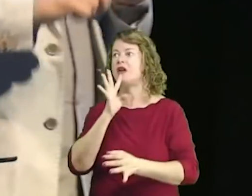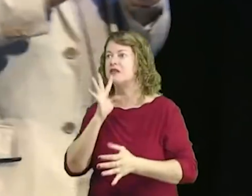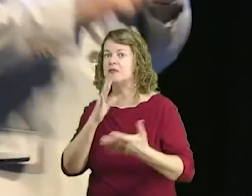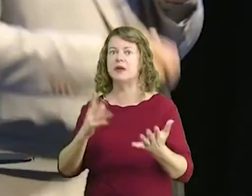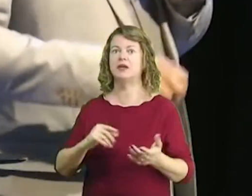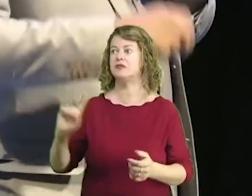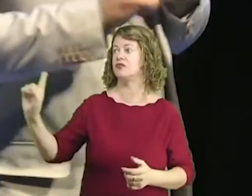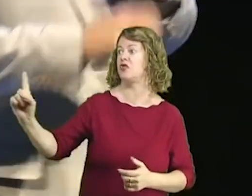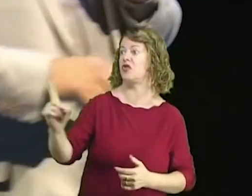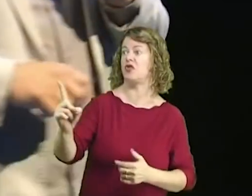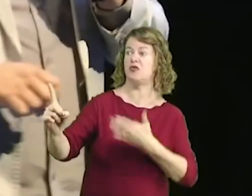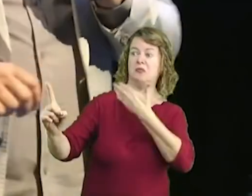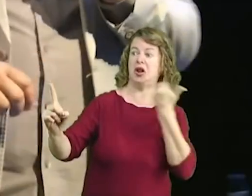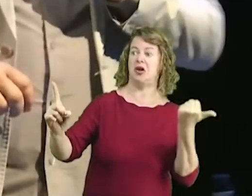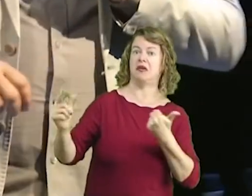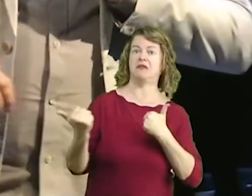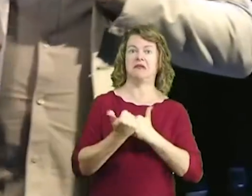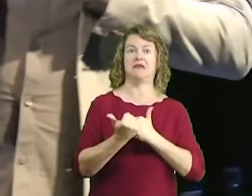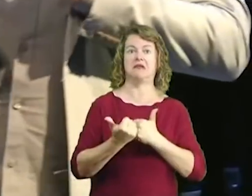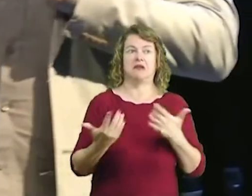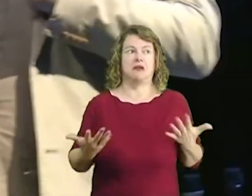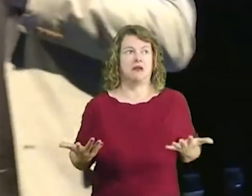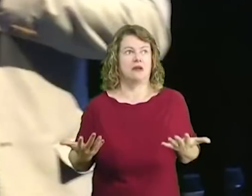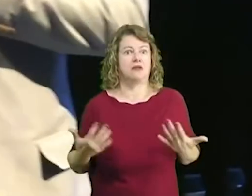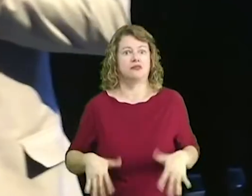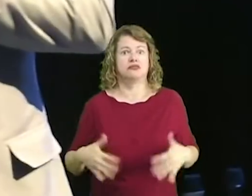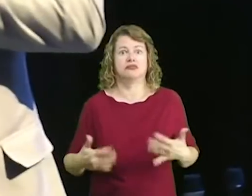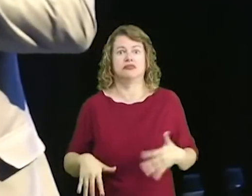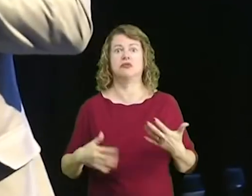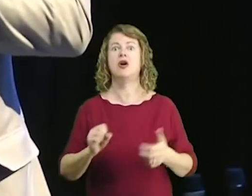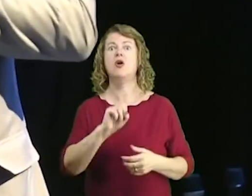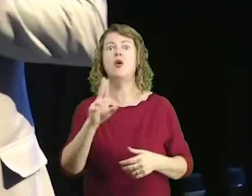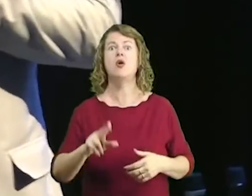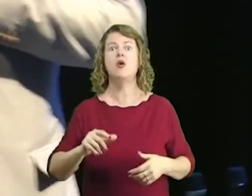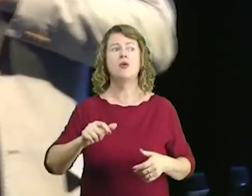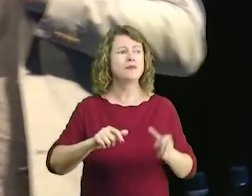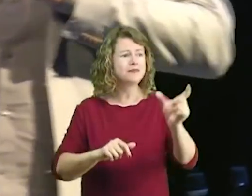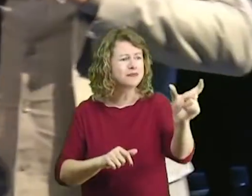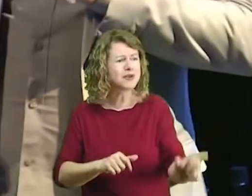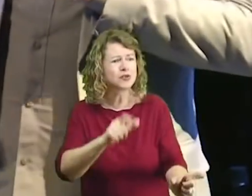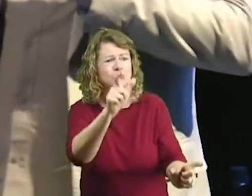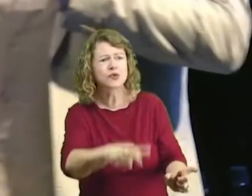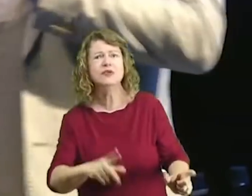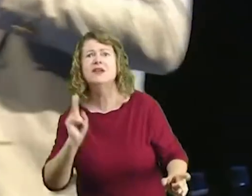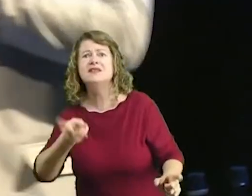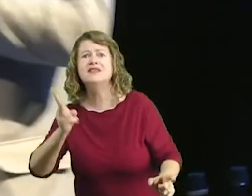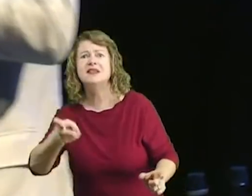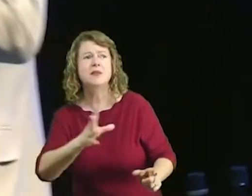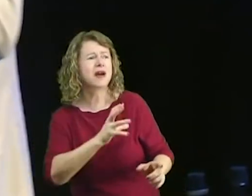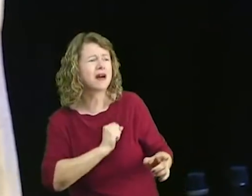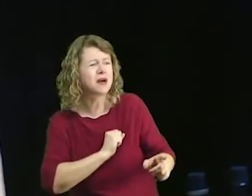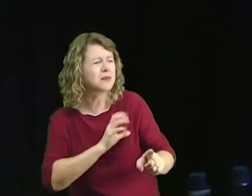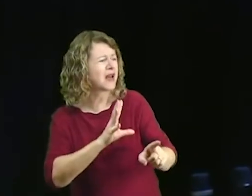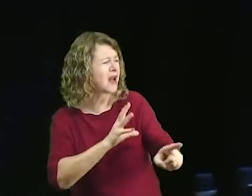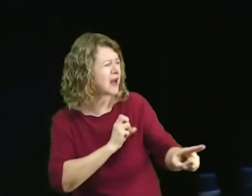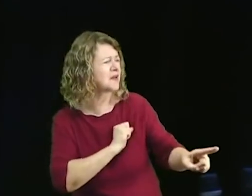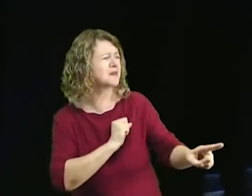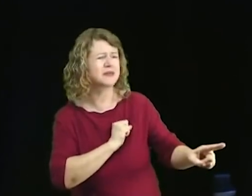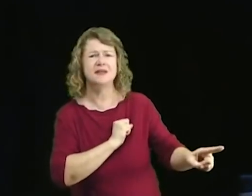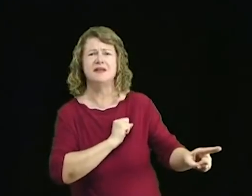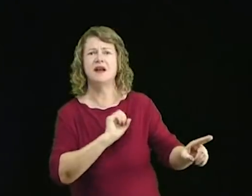pessoas que você amou a vida inteira te desgraçaram a sua vida, arruinaram a sua